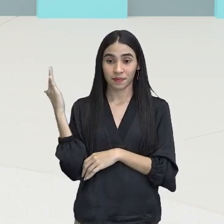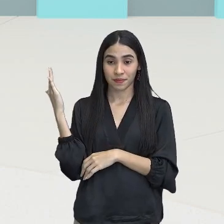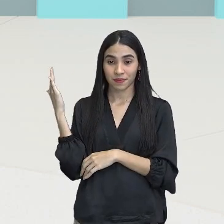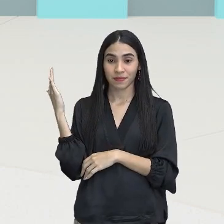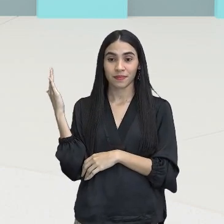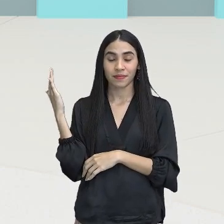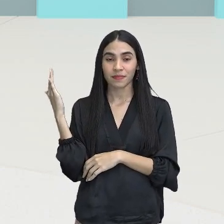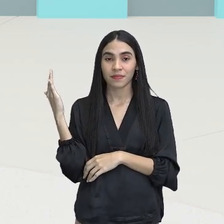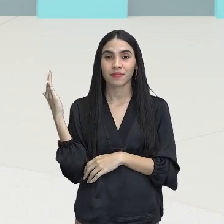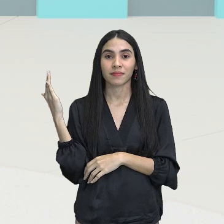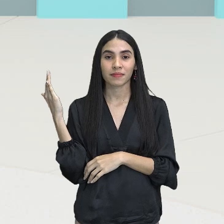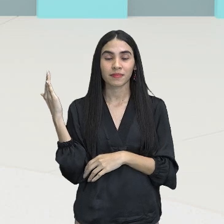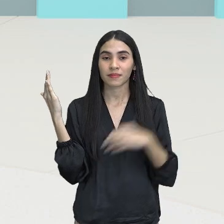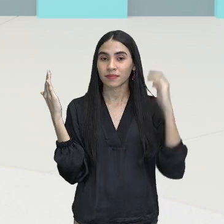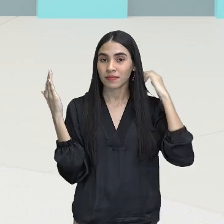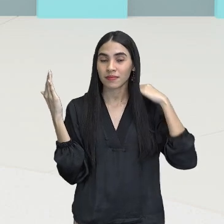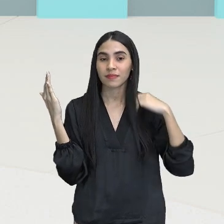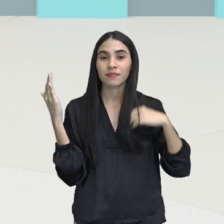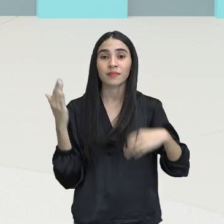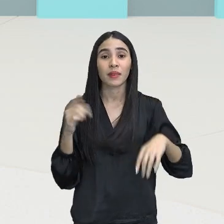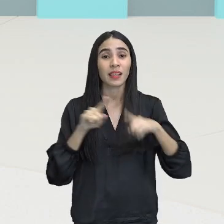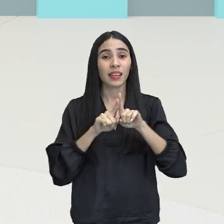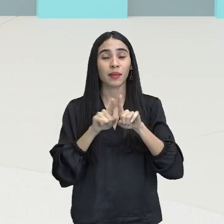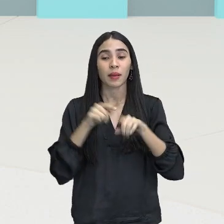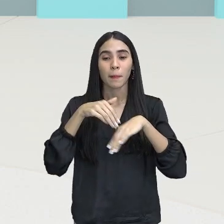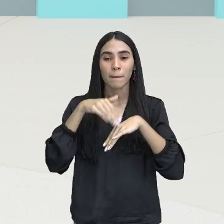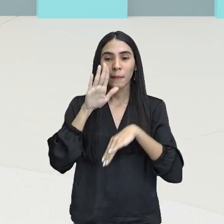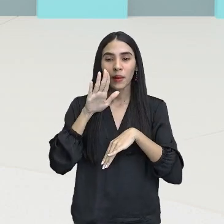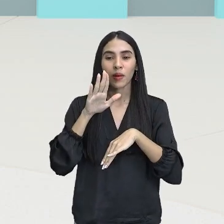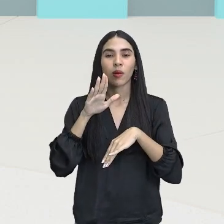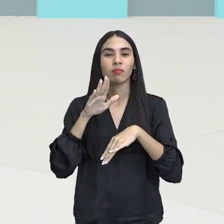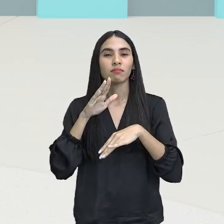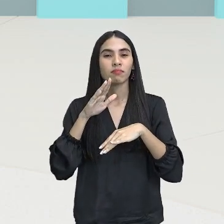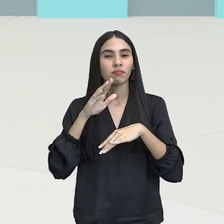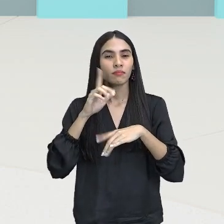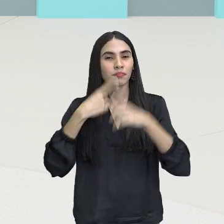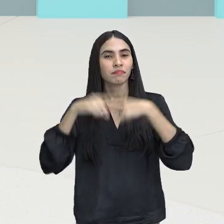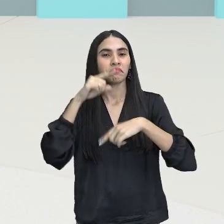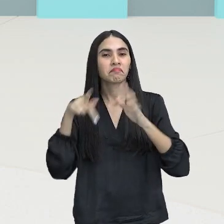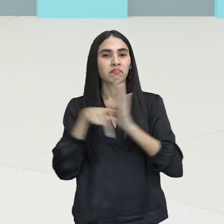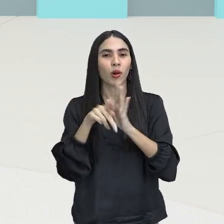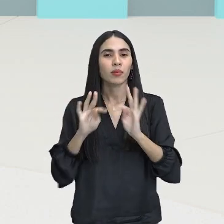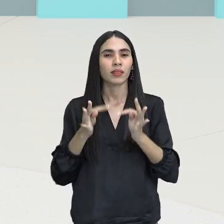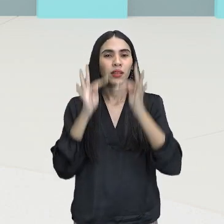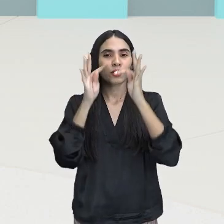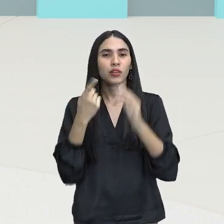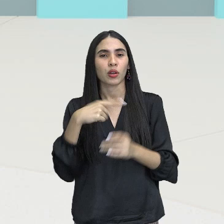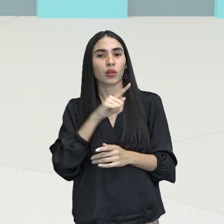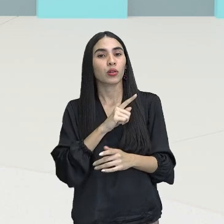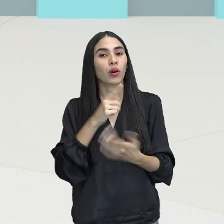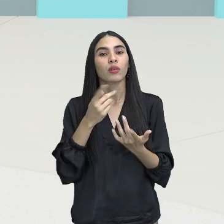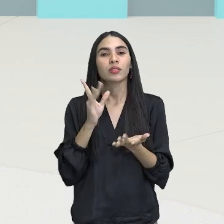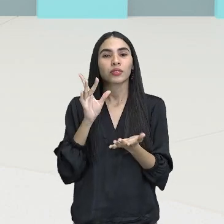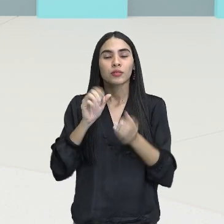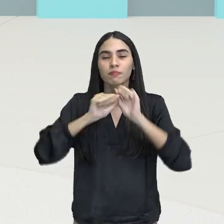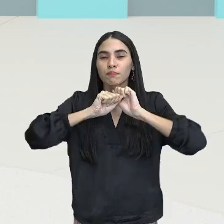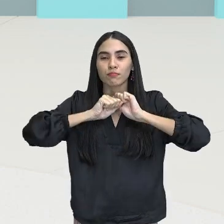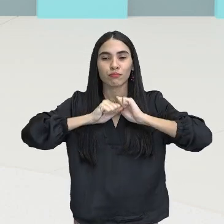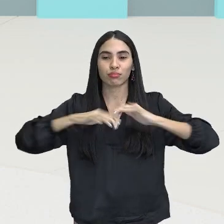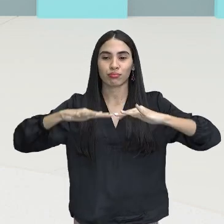redes sociais, que é uma das melhores ferramentas para a gente poder